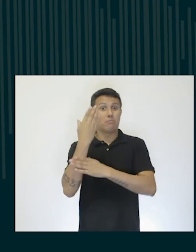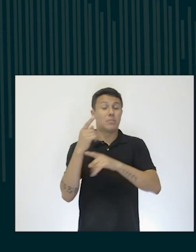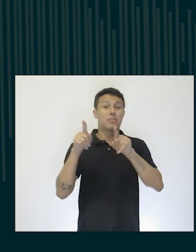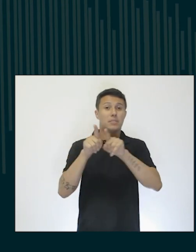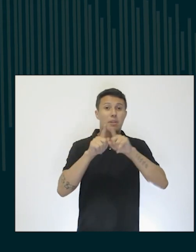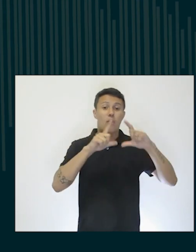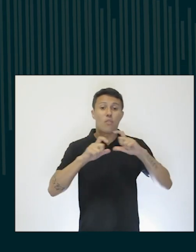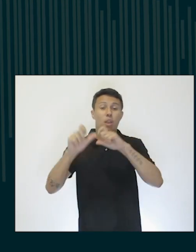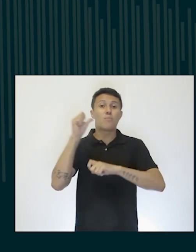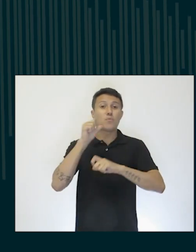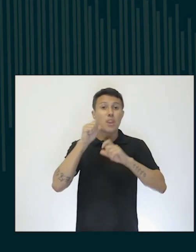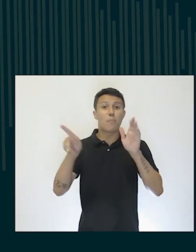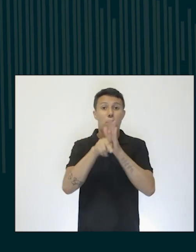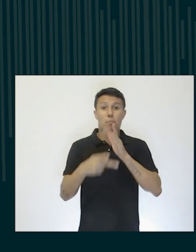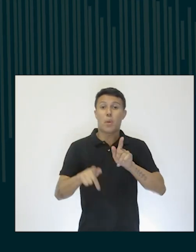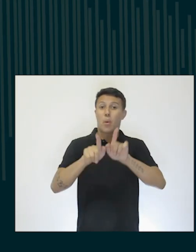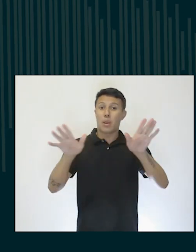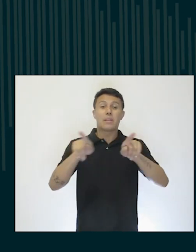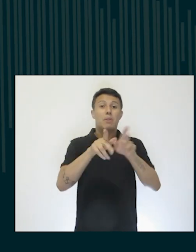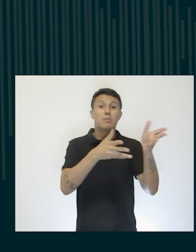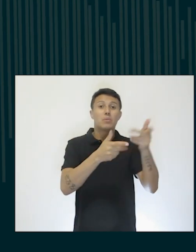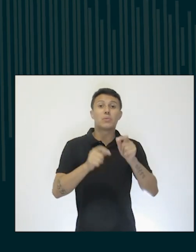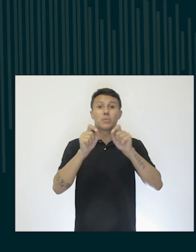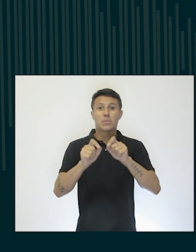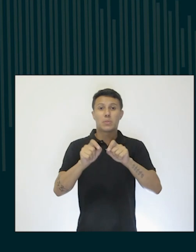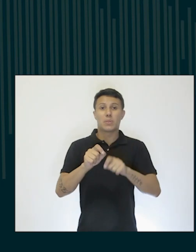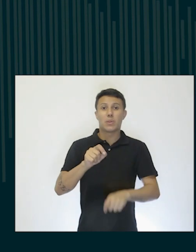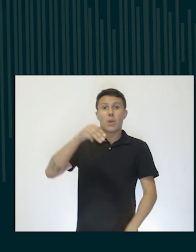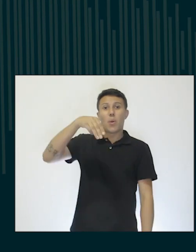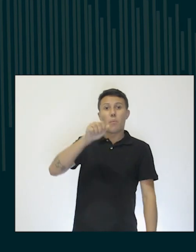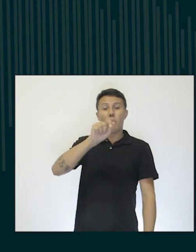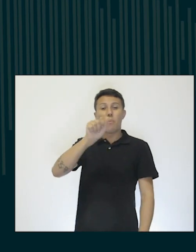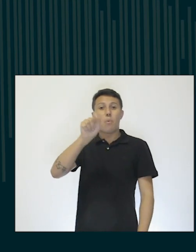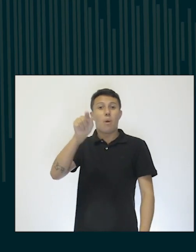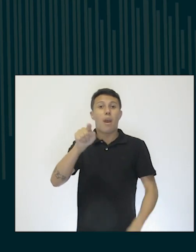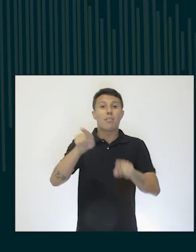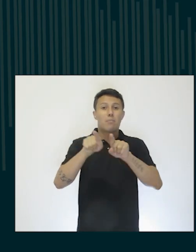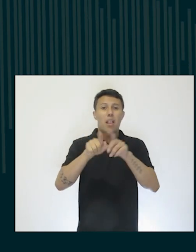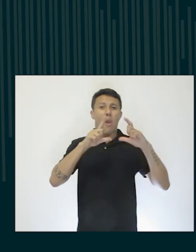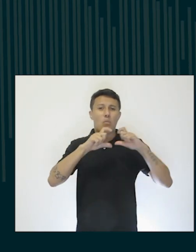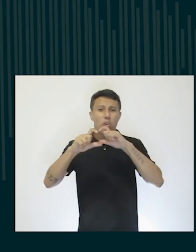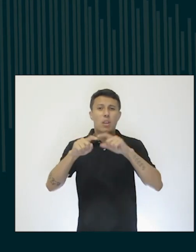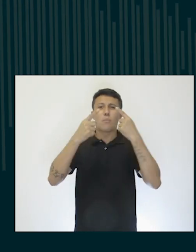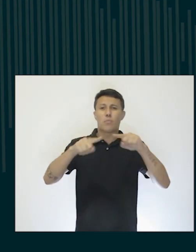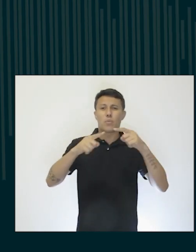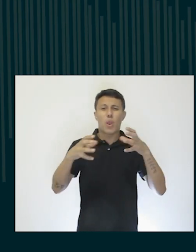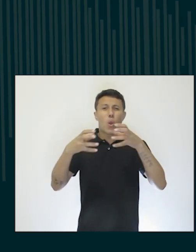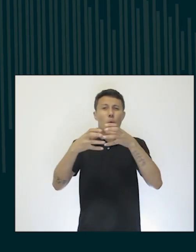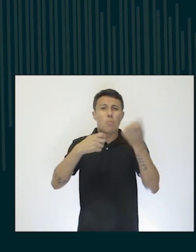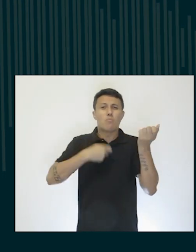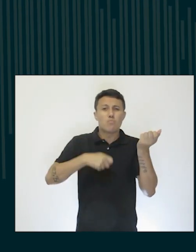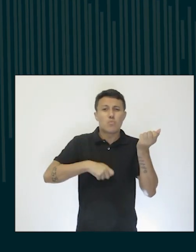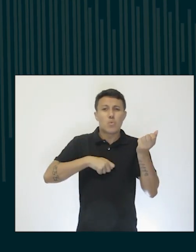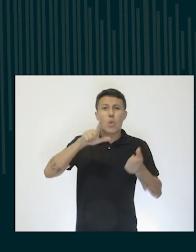coletivo Fotógrafas Guarulhenses. E convidamos também Moá Búfalo, fotógrafo e músico na banda